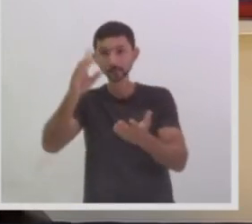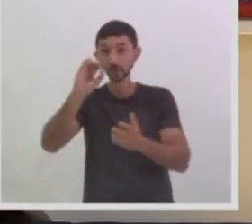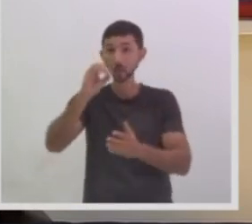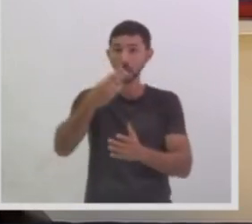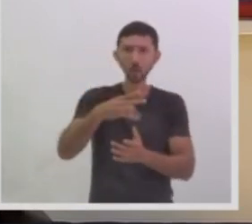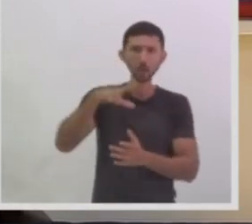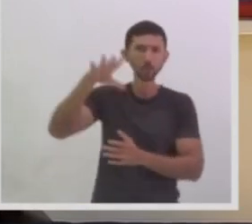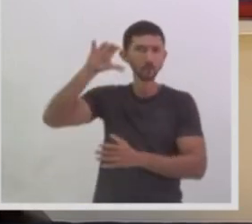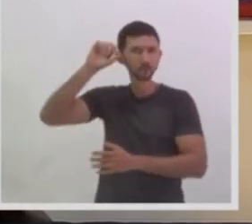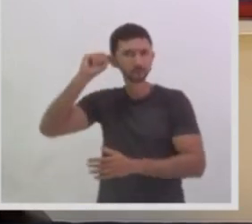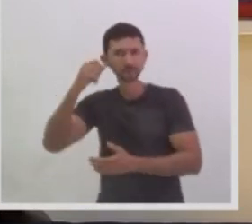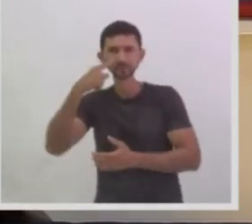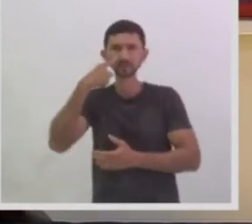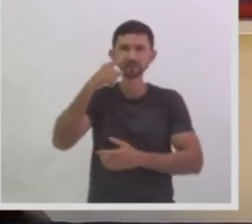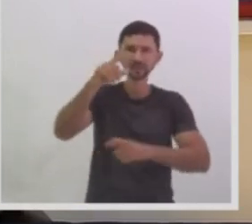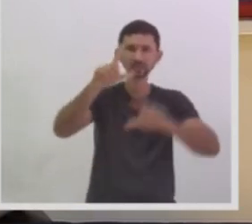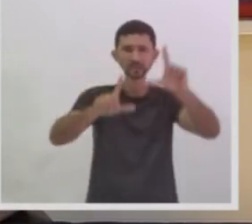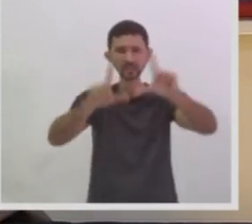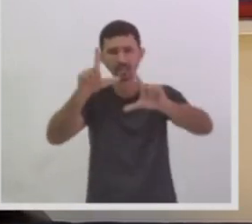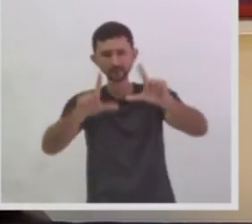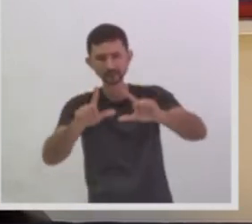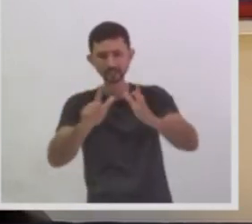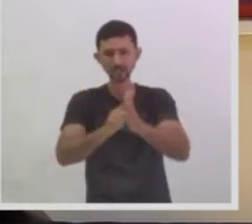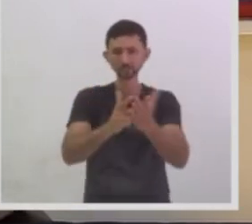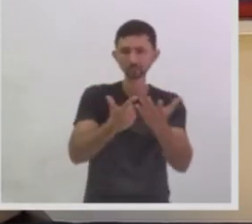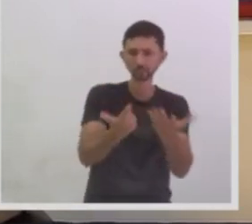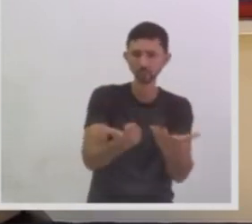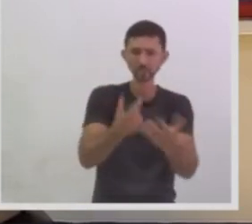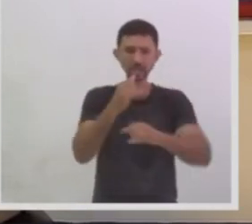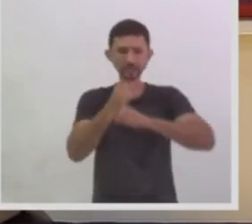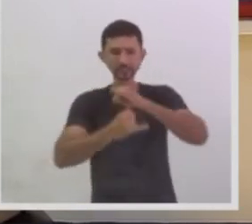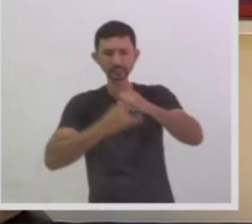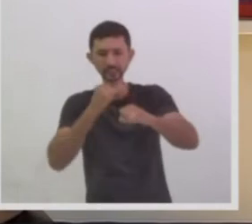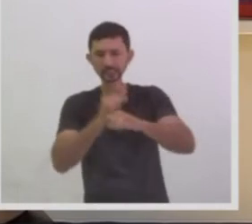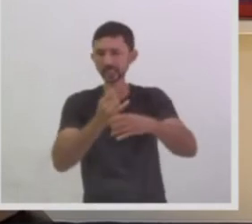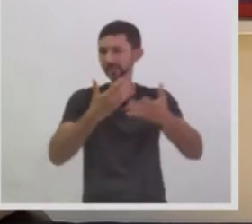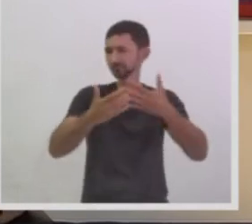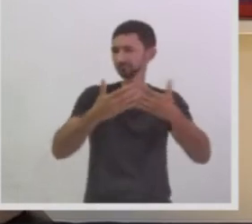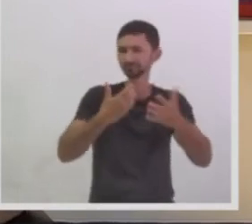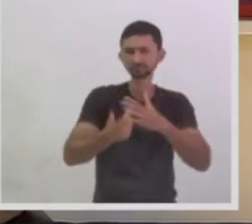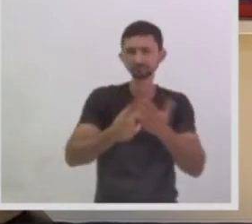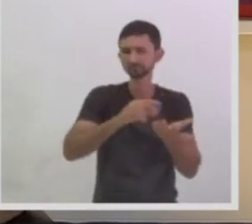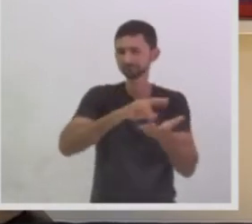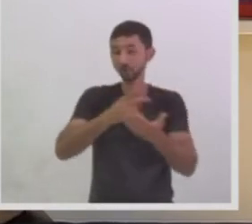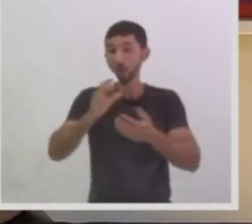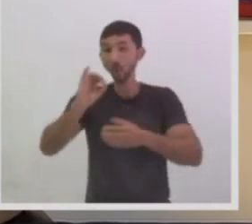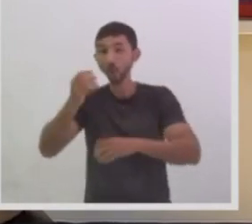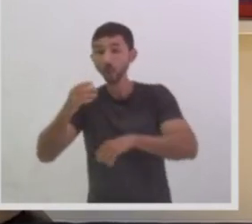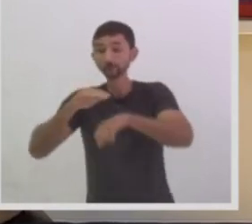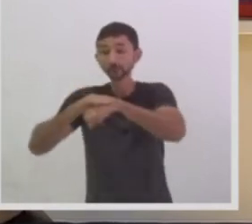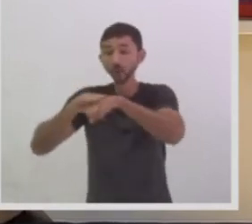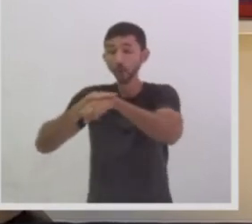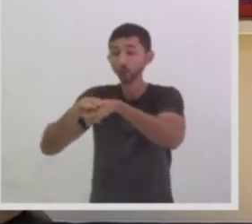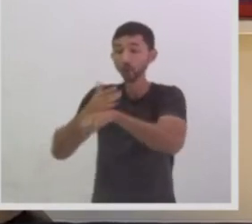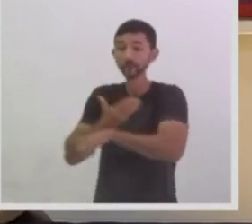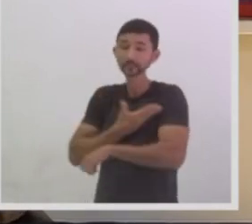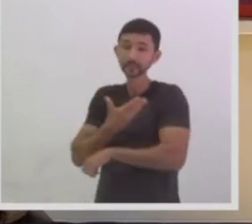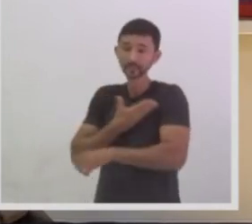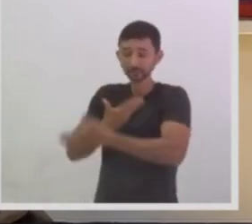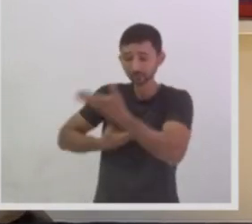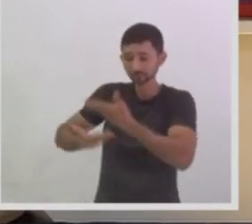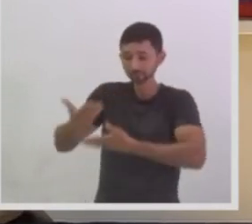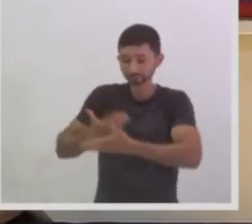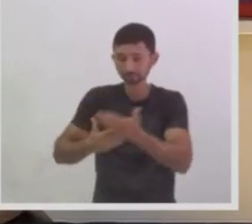rádio, na televisão, jornal e assim por diante, ou conversando com alguns colegas, especialmente aquelas pessoas que estão